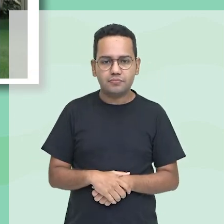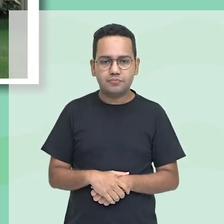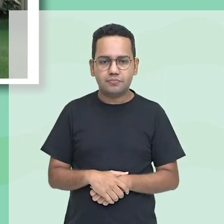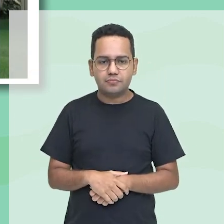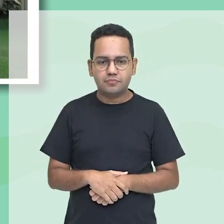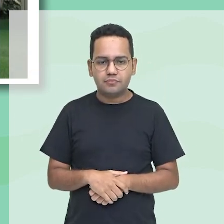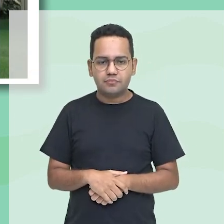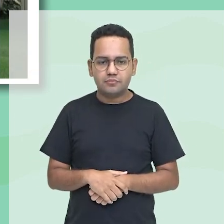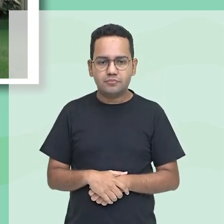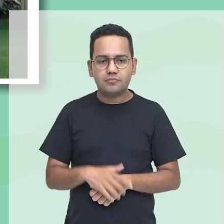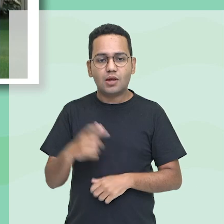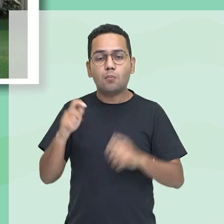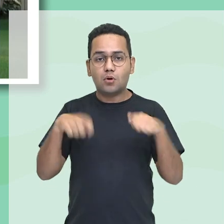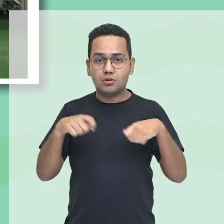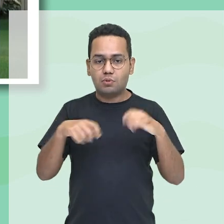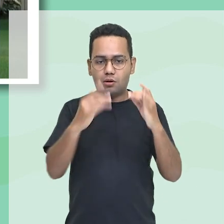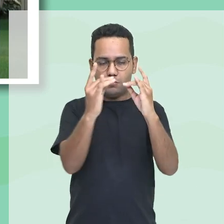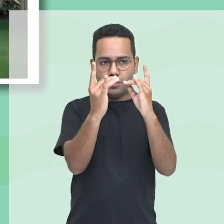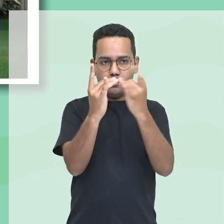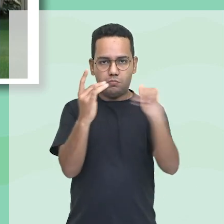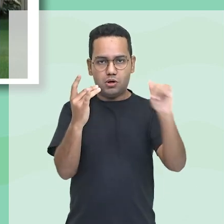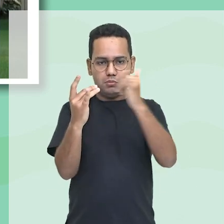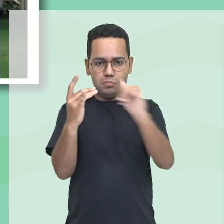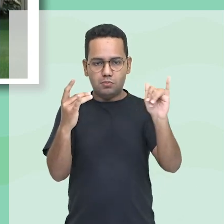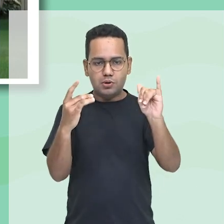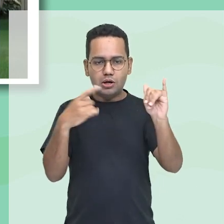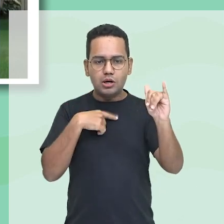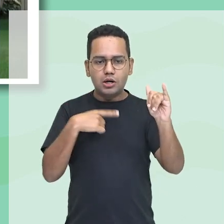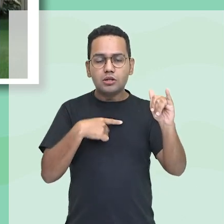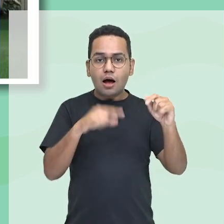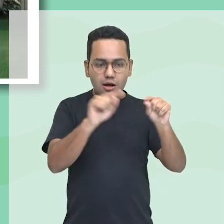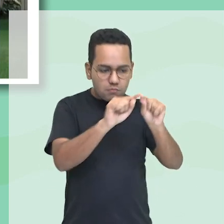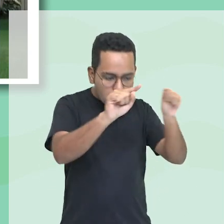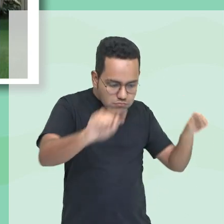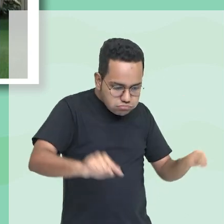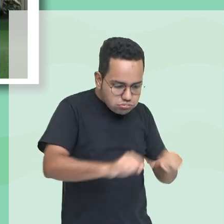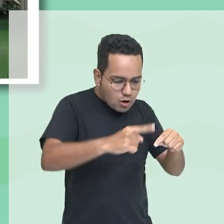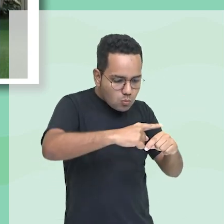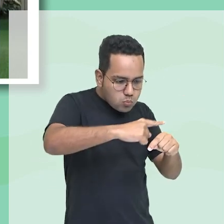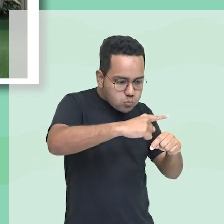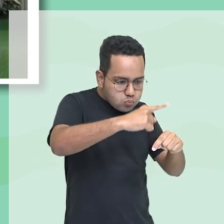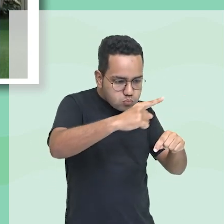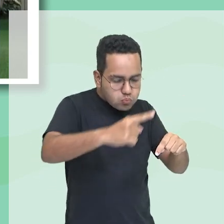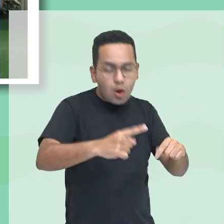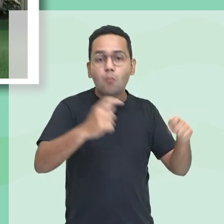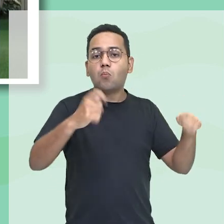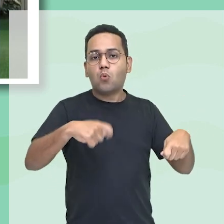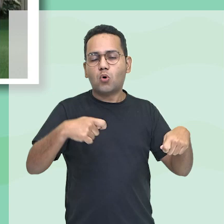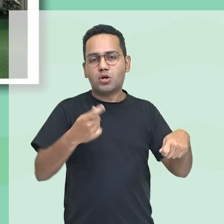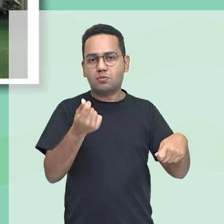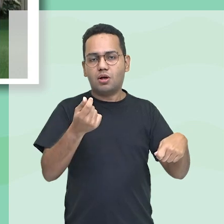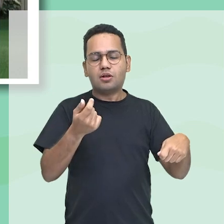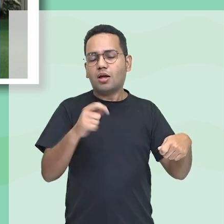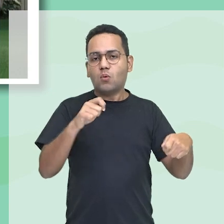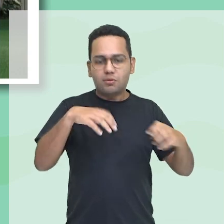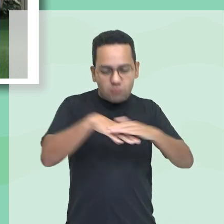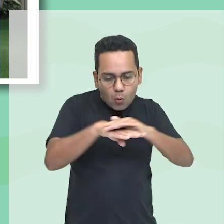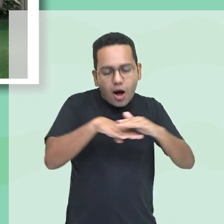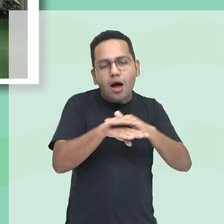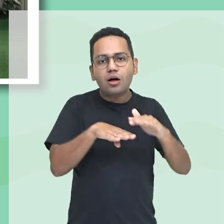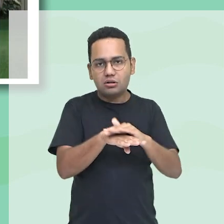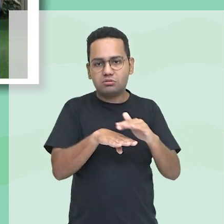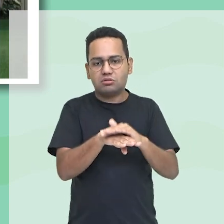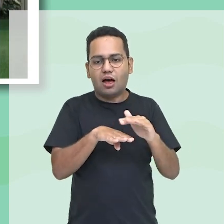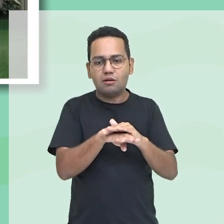é enviado para a rede pública, o seu relógio de luz faz a medição e você acumula créditos de energia. Esses créditos serão